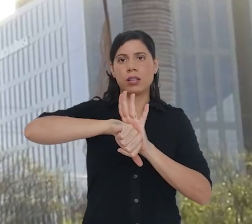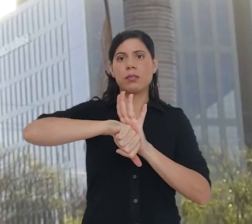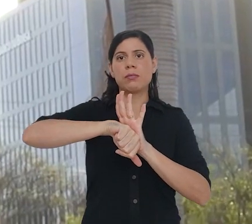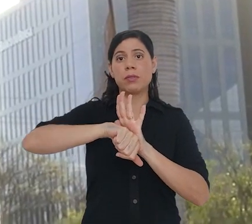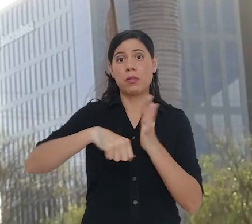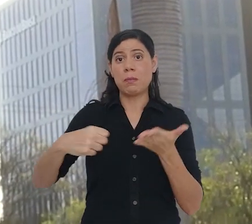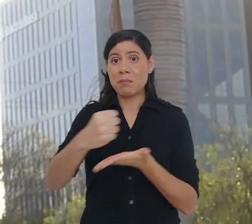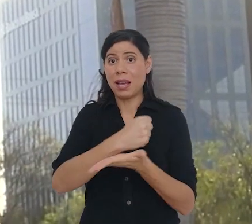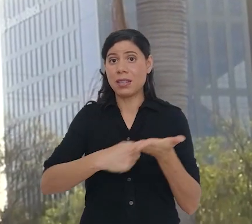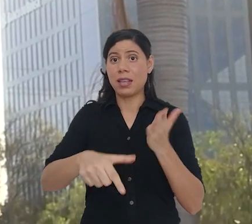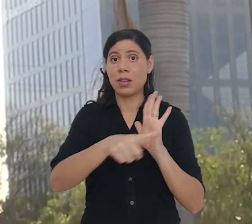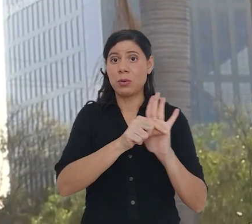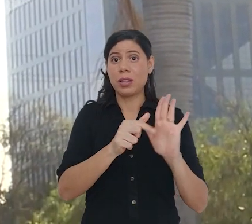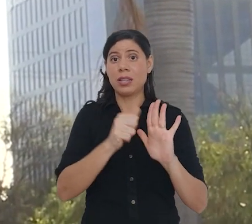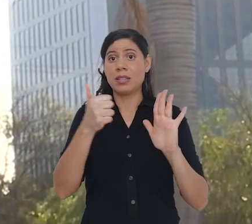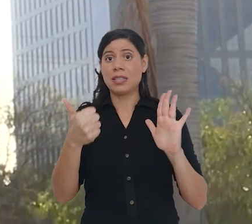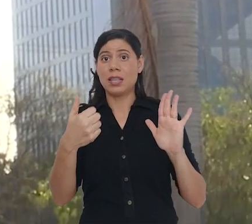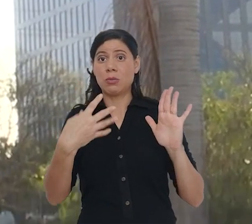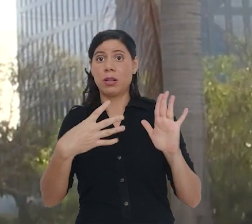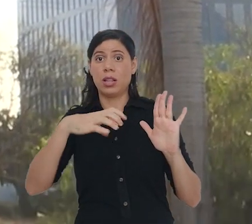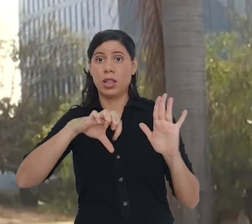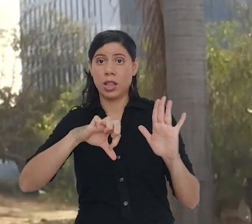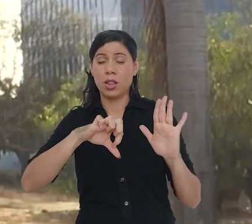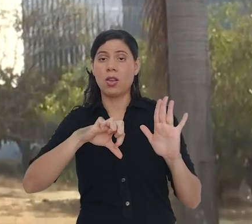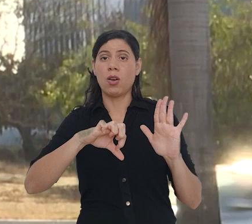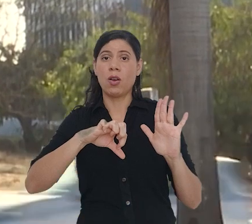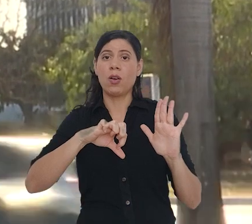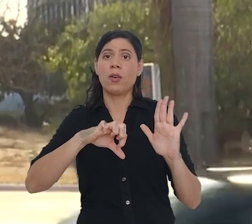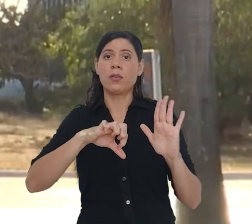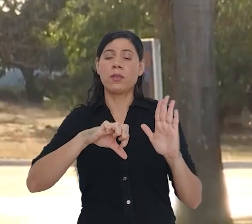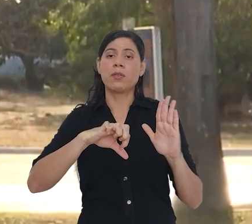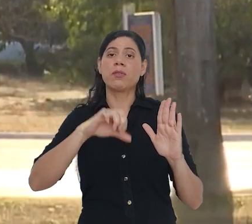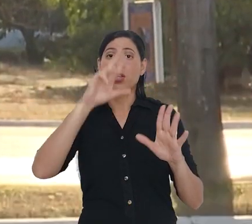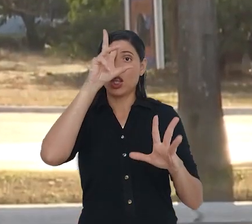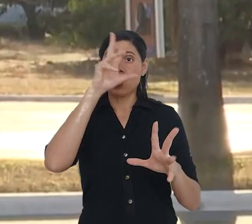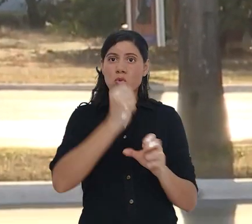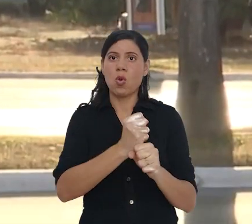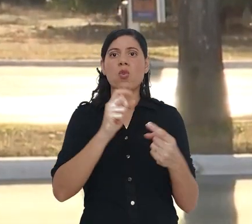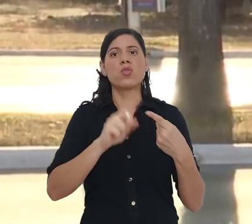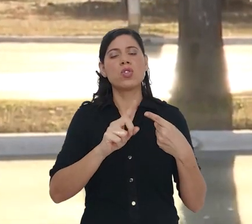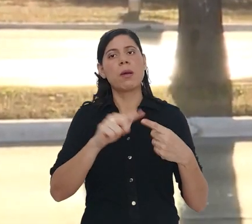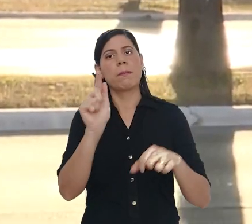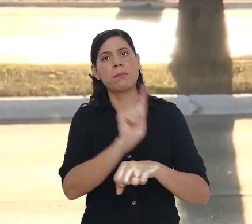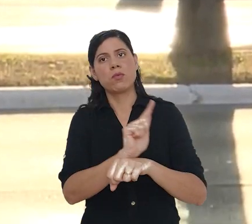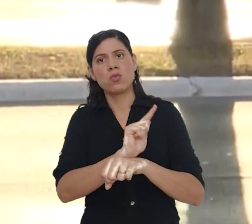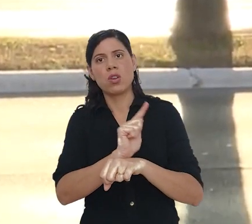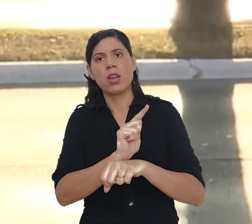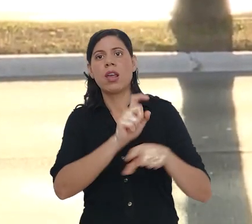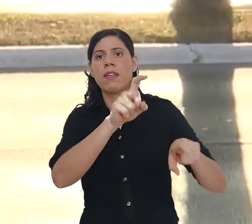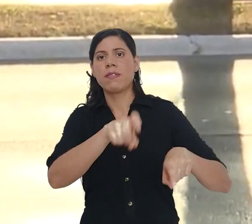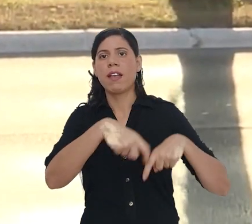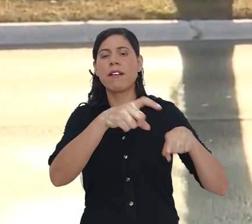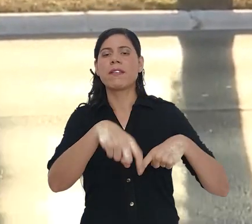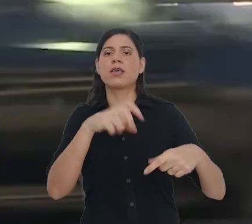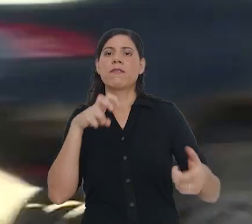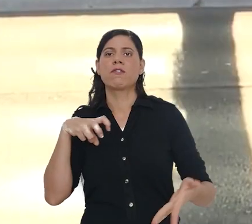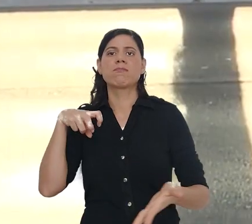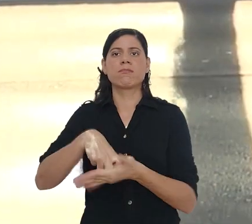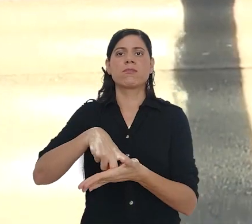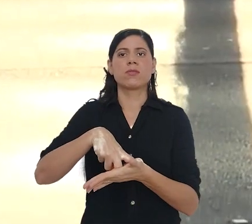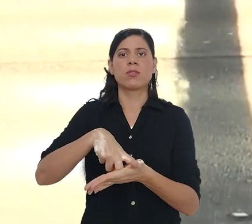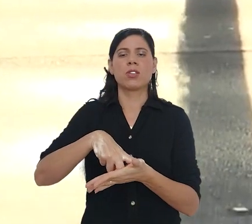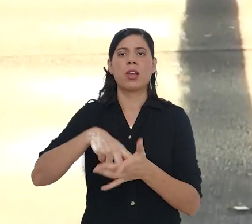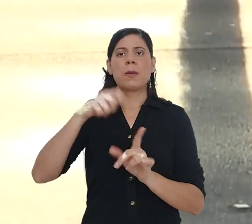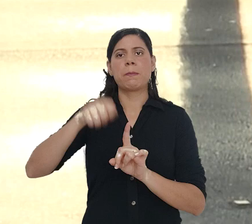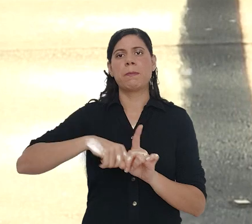com base no artigo 149 do Código Penal que o proprietário e o gerente da Fazenda Brasil Verde, no Pará, foram condenados